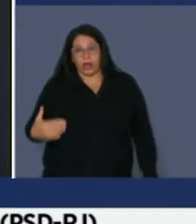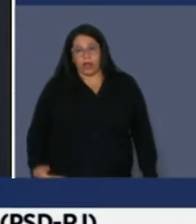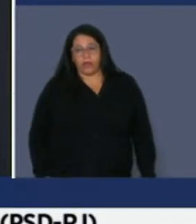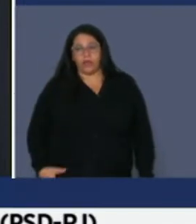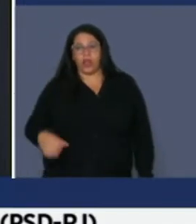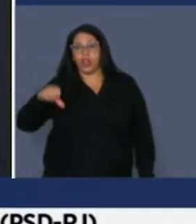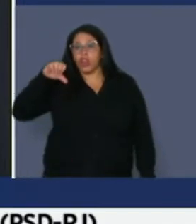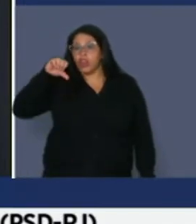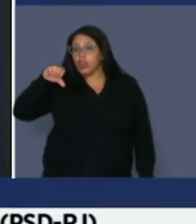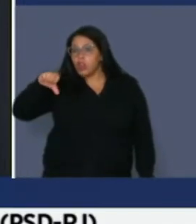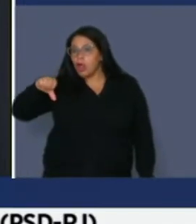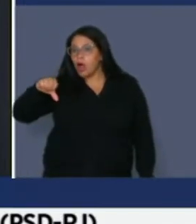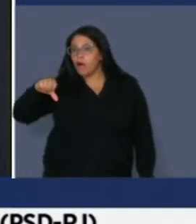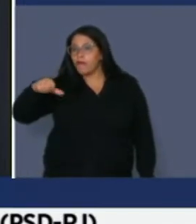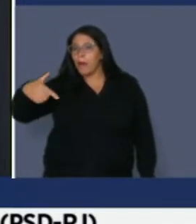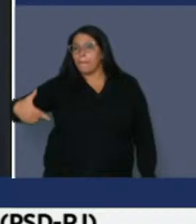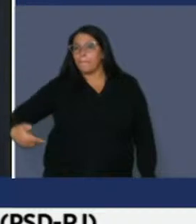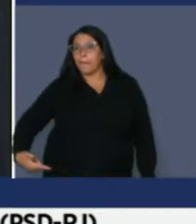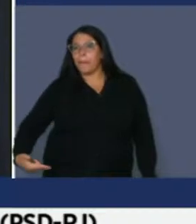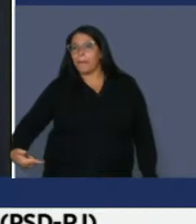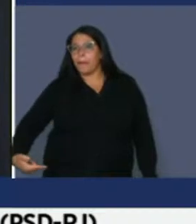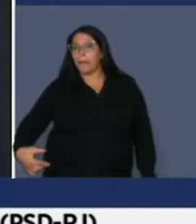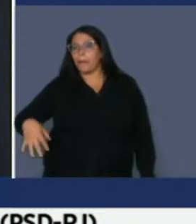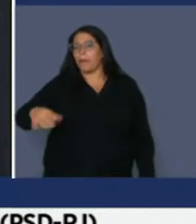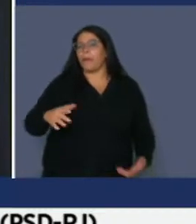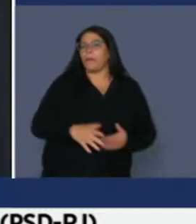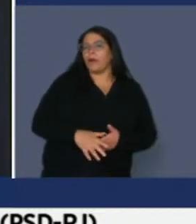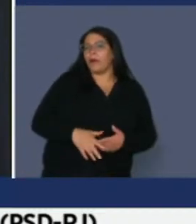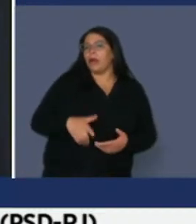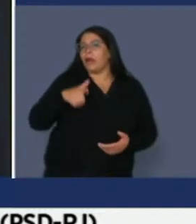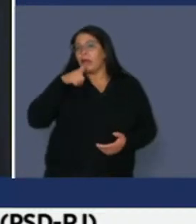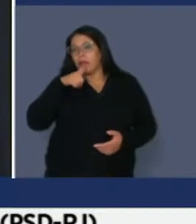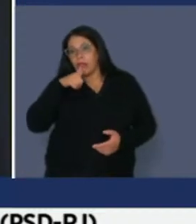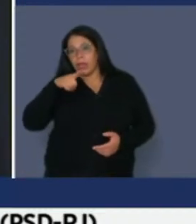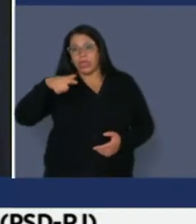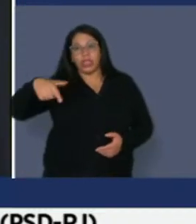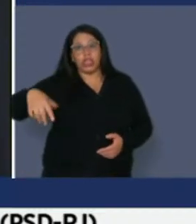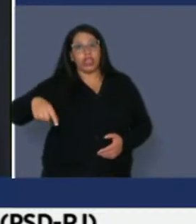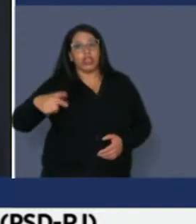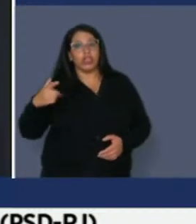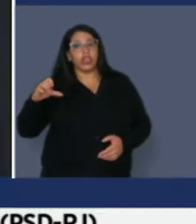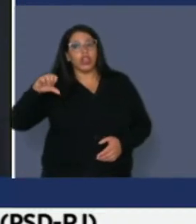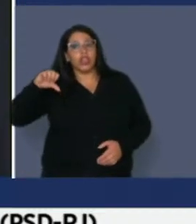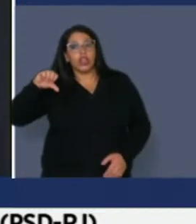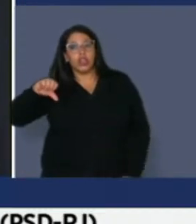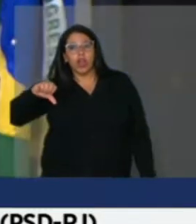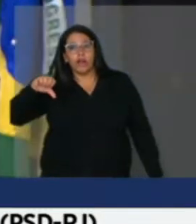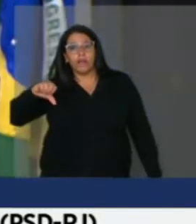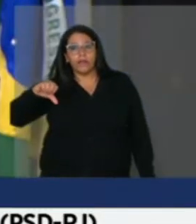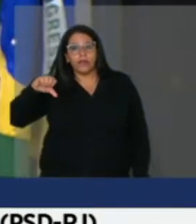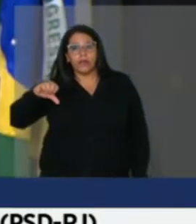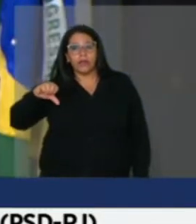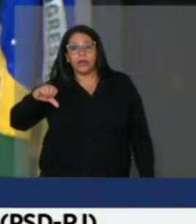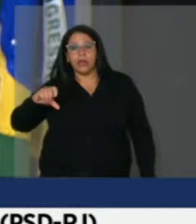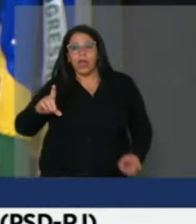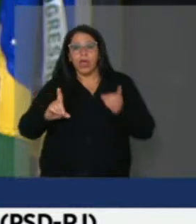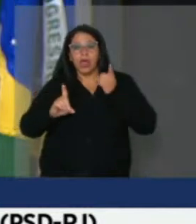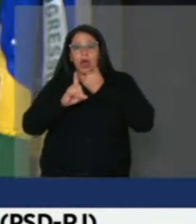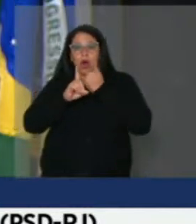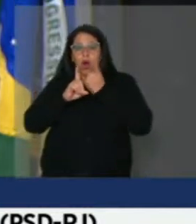9 tiros na genitália. Os 9 tiros, como podem ver, se encontram em